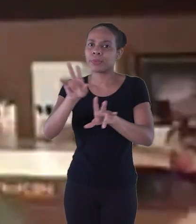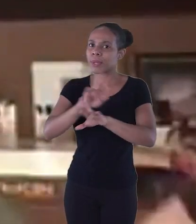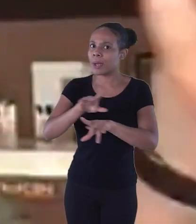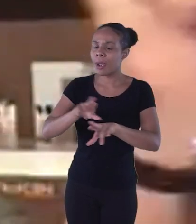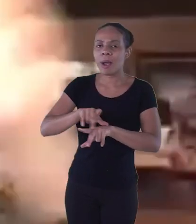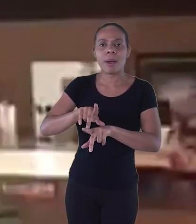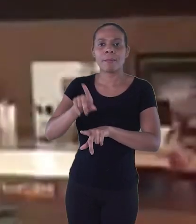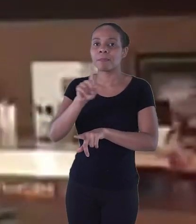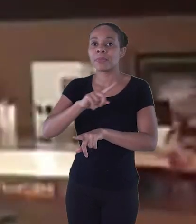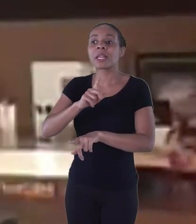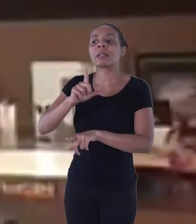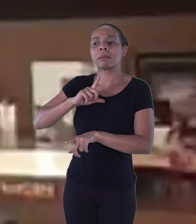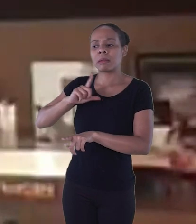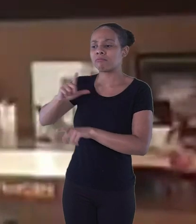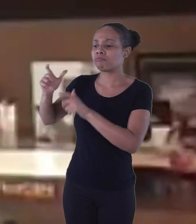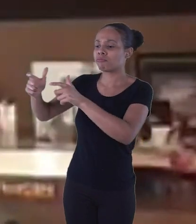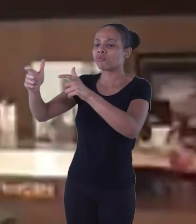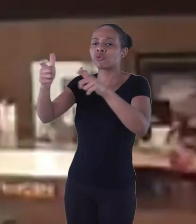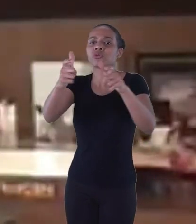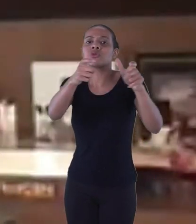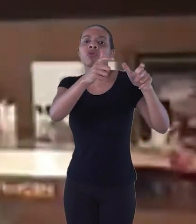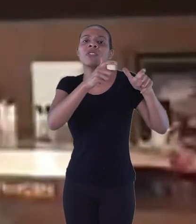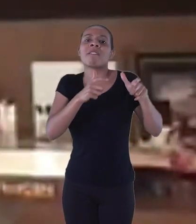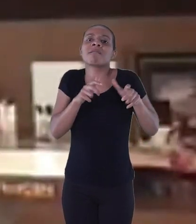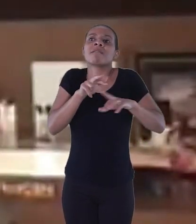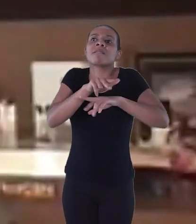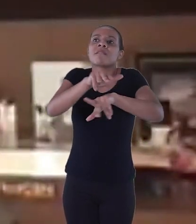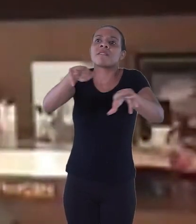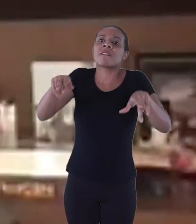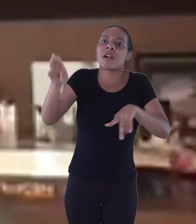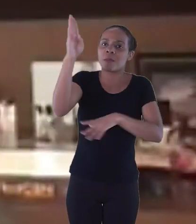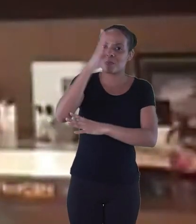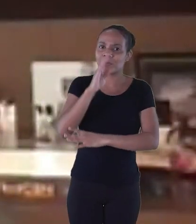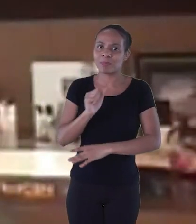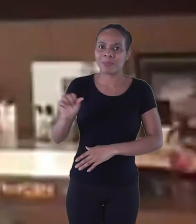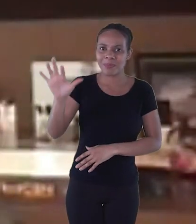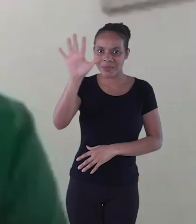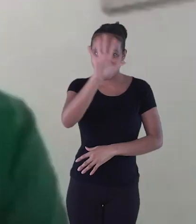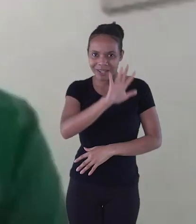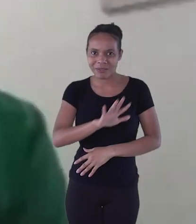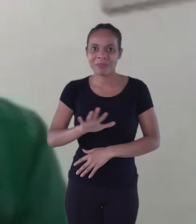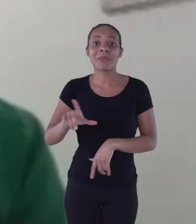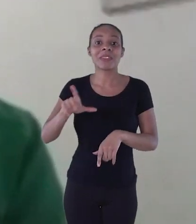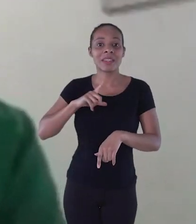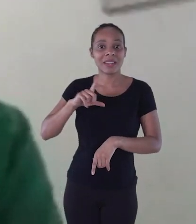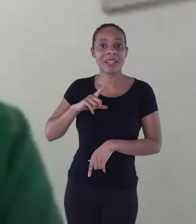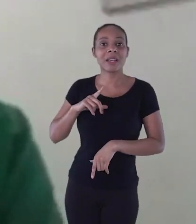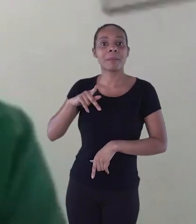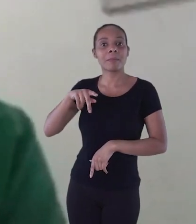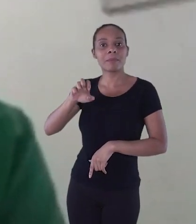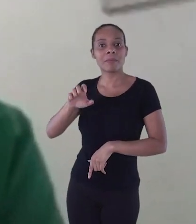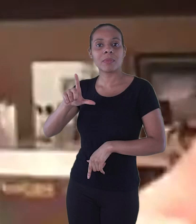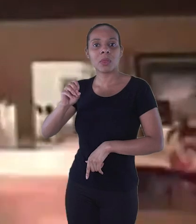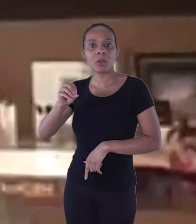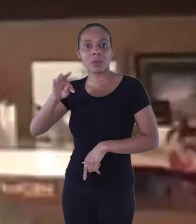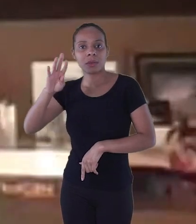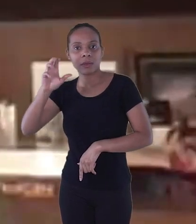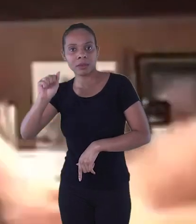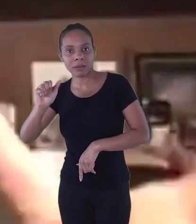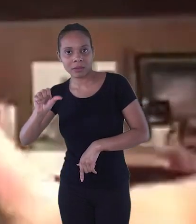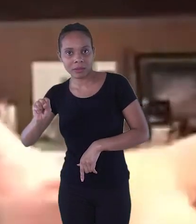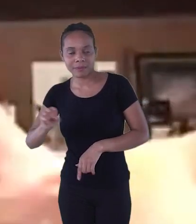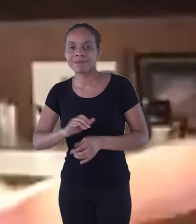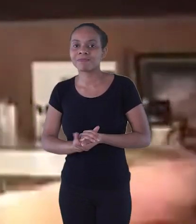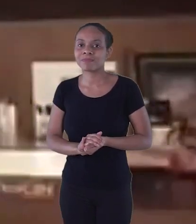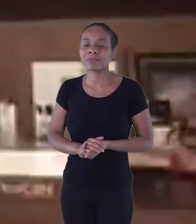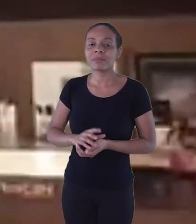do Maranhão, também as cidades do sul do país, Pelotas, não é, Flávio, que a gente sempre fala? Porto Alegre, são grandes cidades negras,